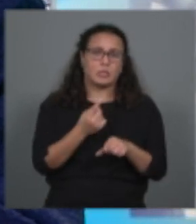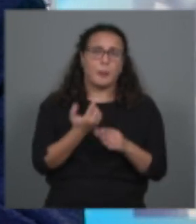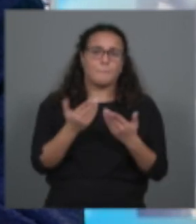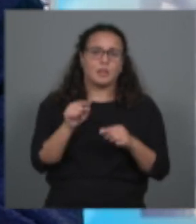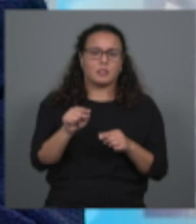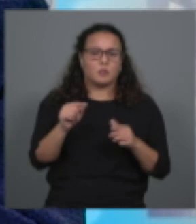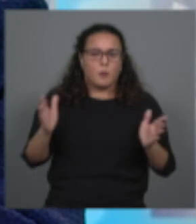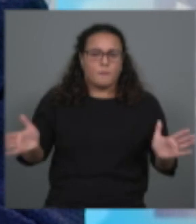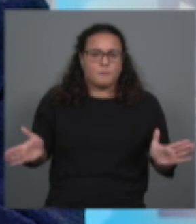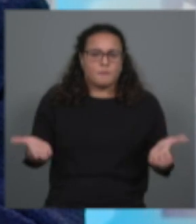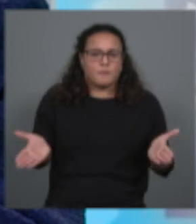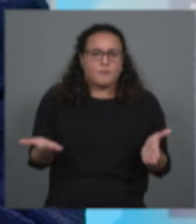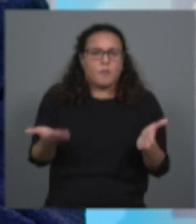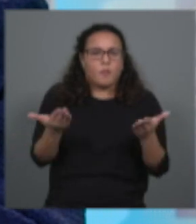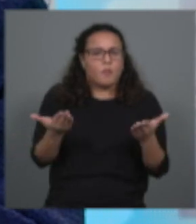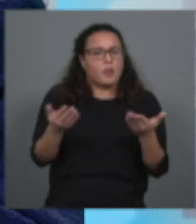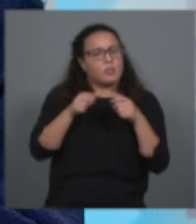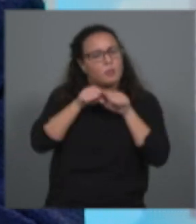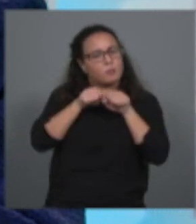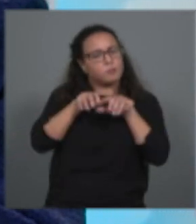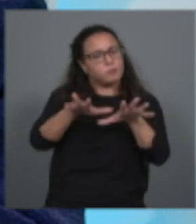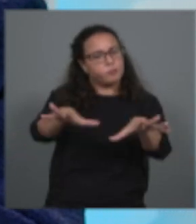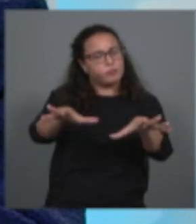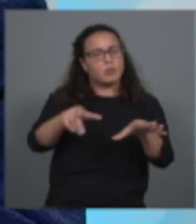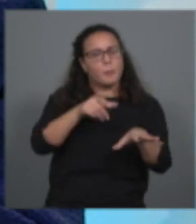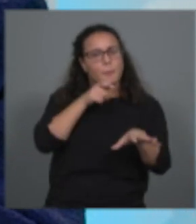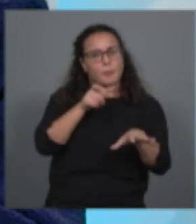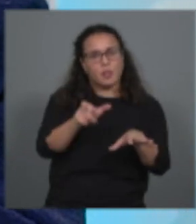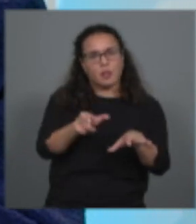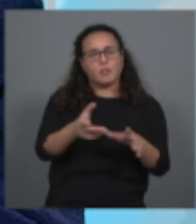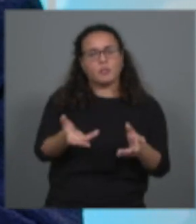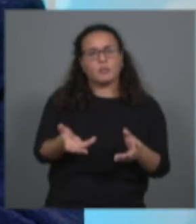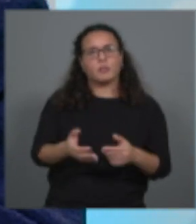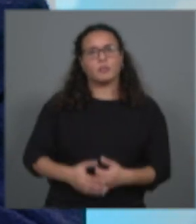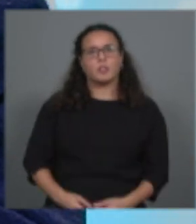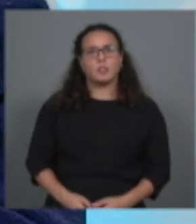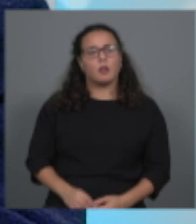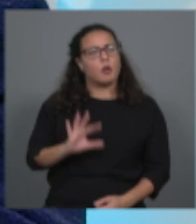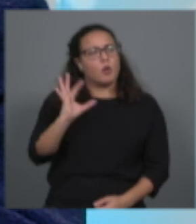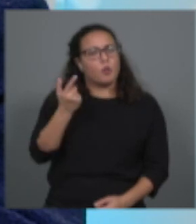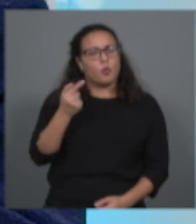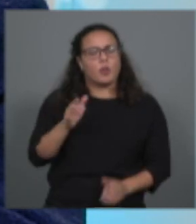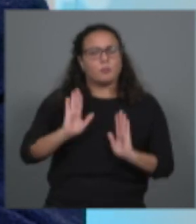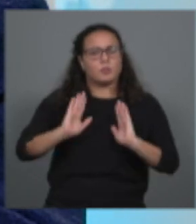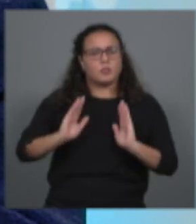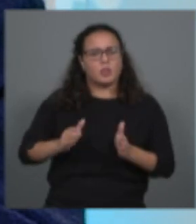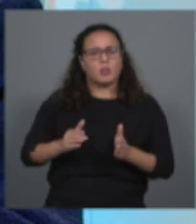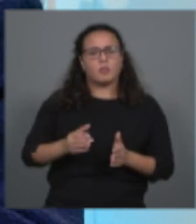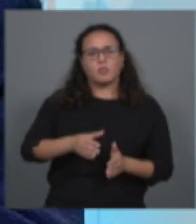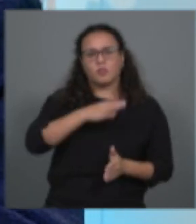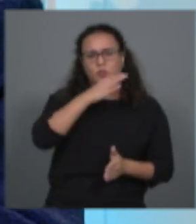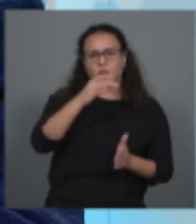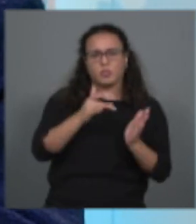ânsia de anunciar a palavra e de ir onde era preciso falar de Jesus e do Evangelho, onde